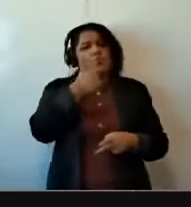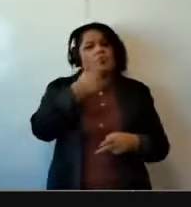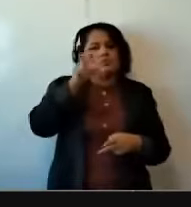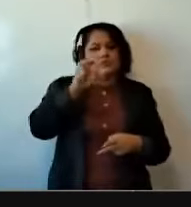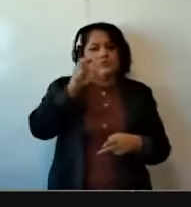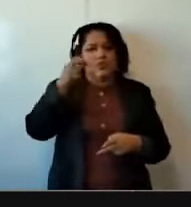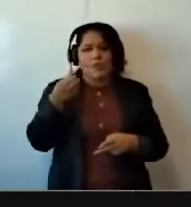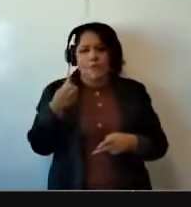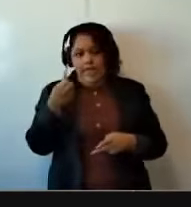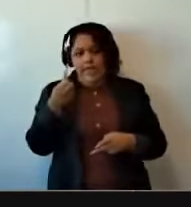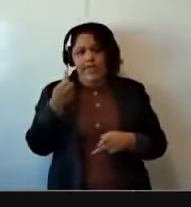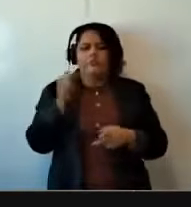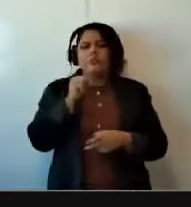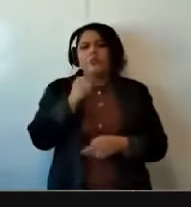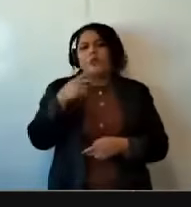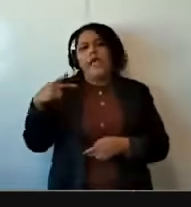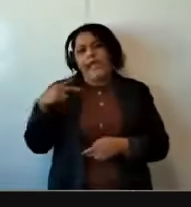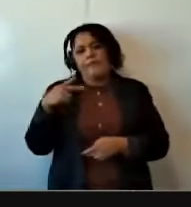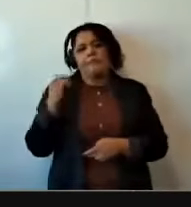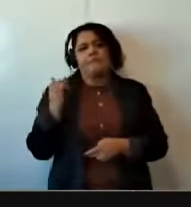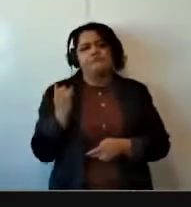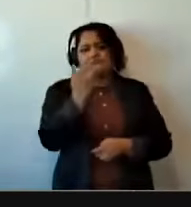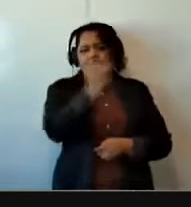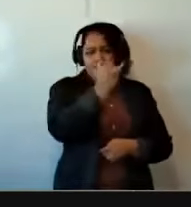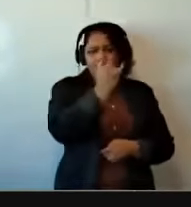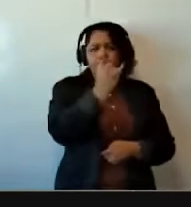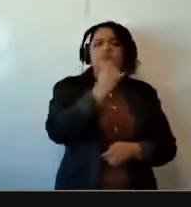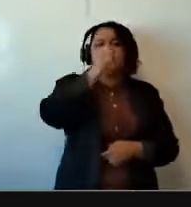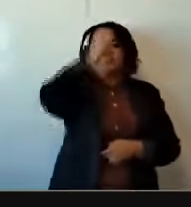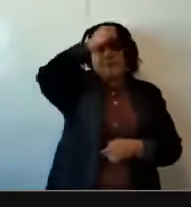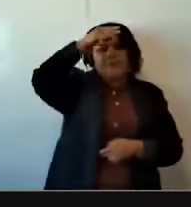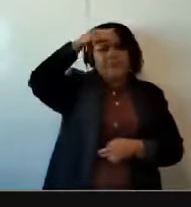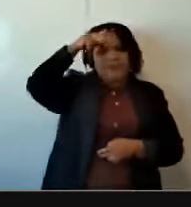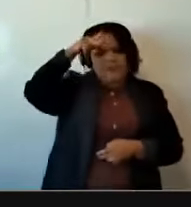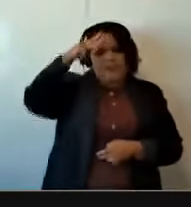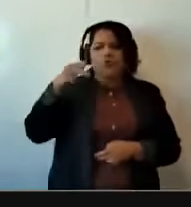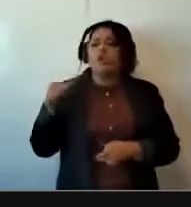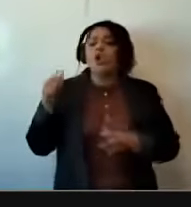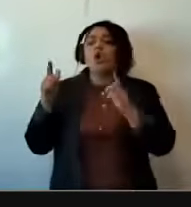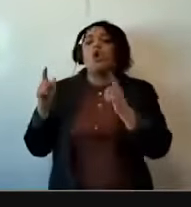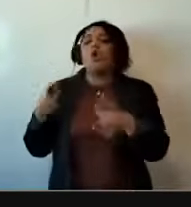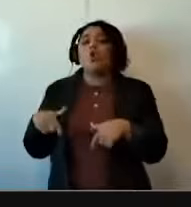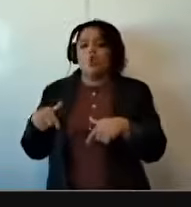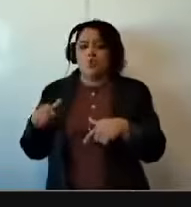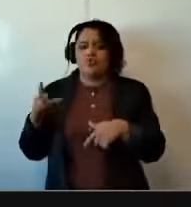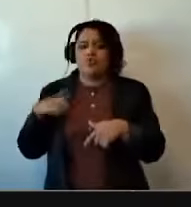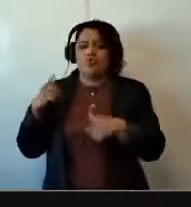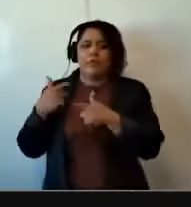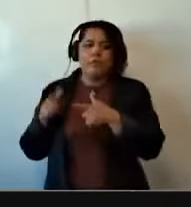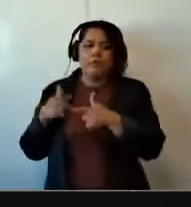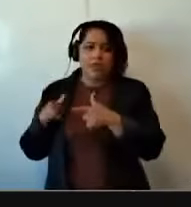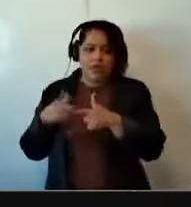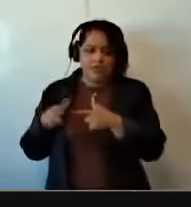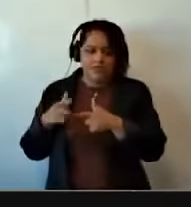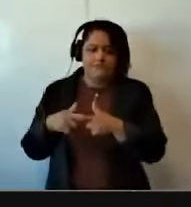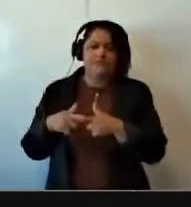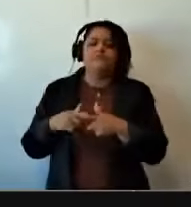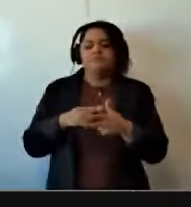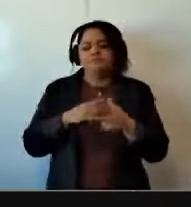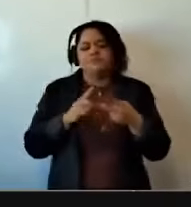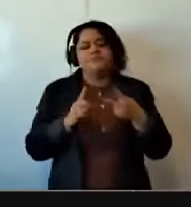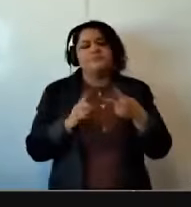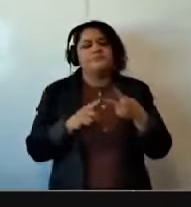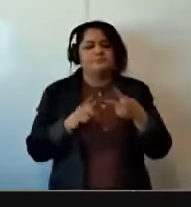no aplicativo para que a Prefeitura tenha a informação de onde estão sendo reportados os problemas. E o segundo ponto é